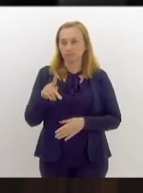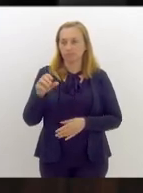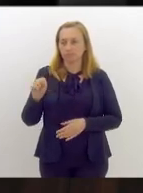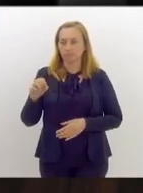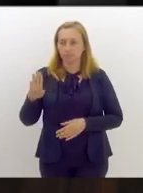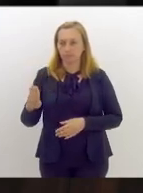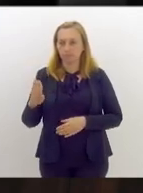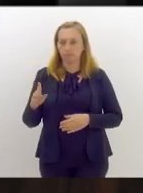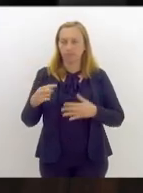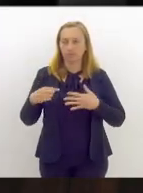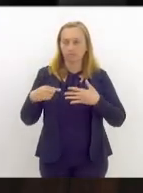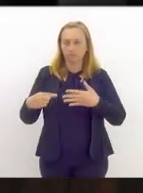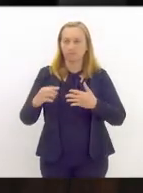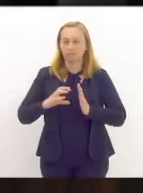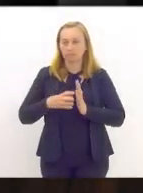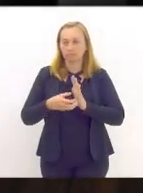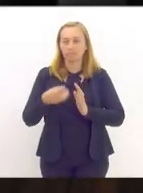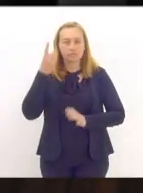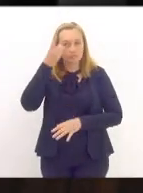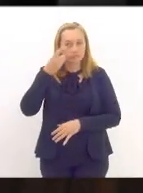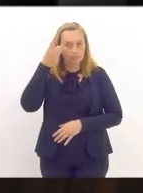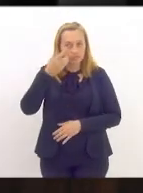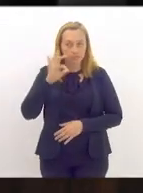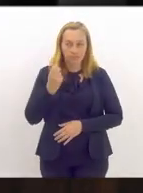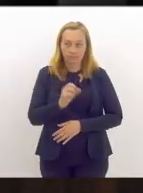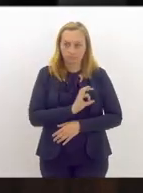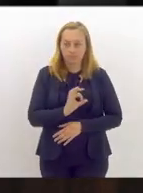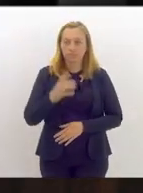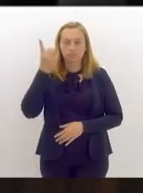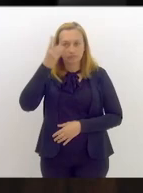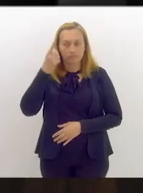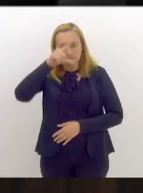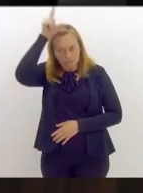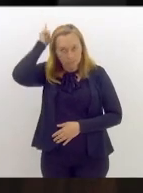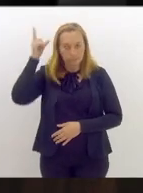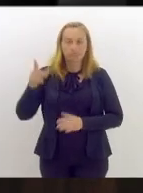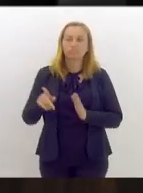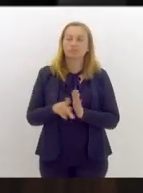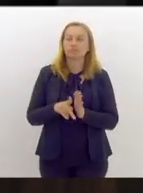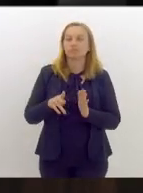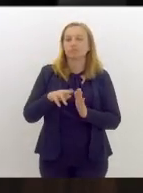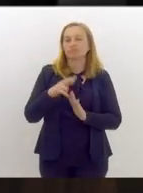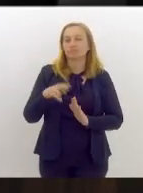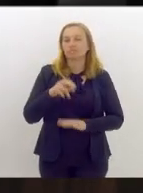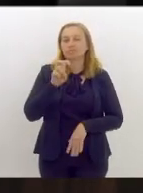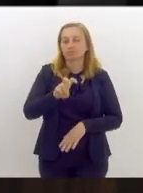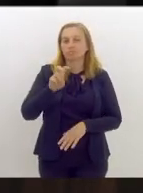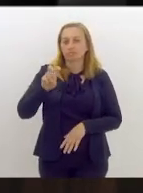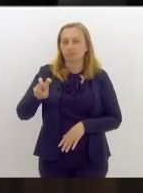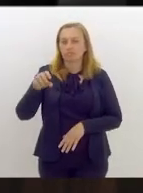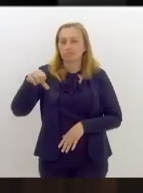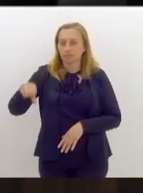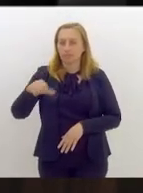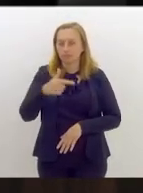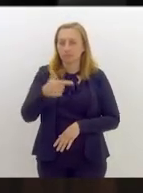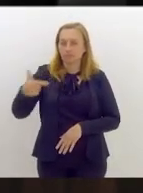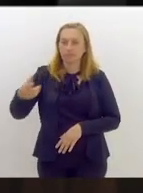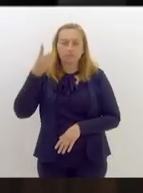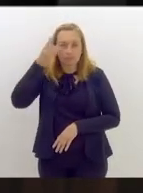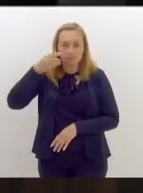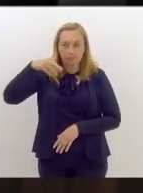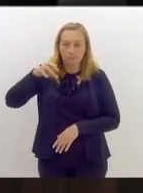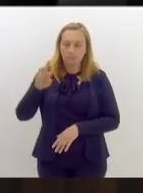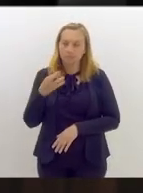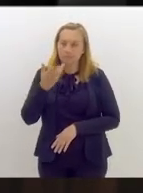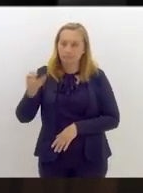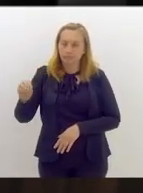do PSOL, deputada Marta e deputado Luiz Paulo. Projeto de resolução 579 de 22, de autoria do deputado Marcos Abraão,